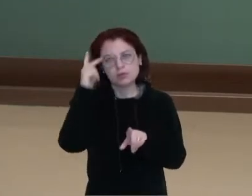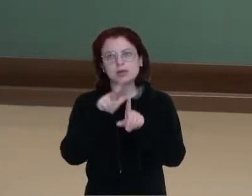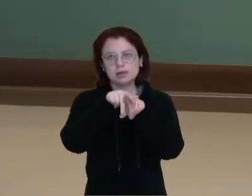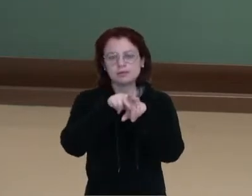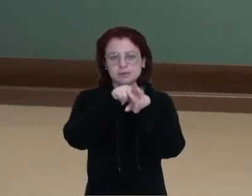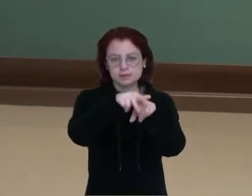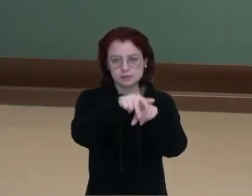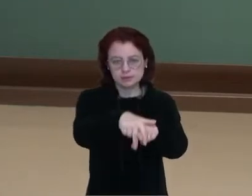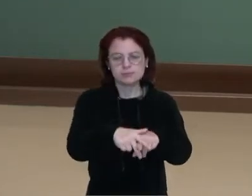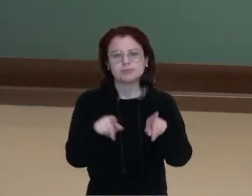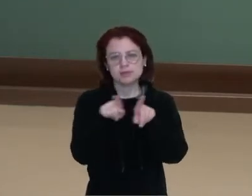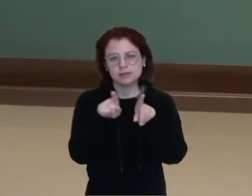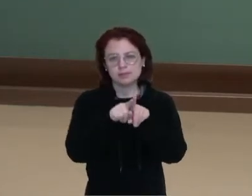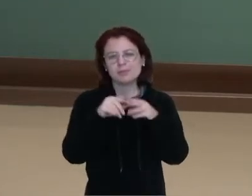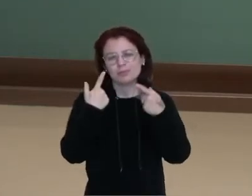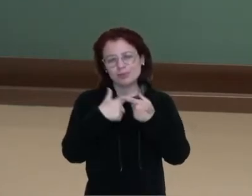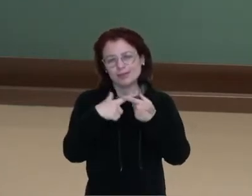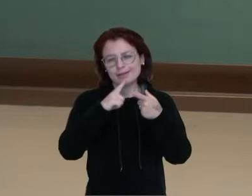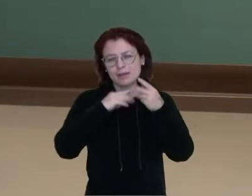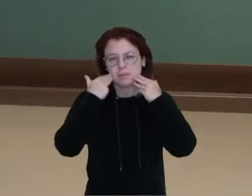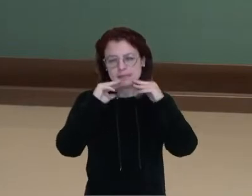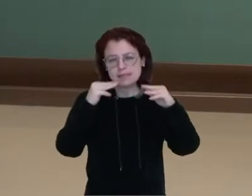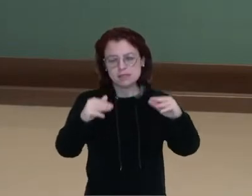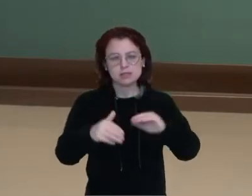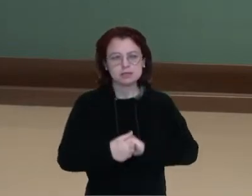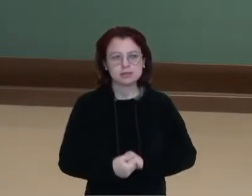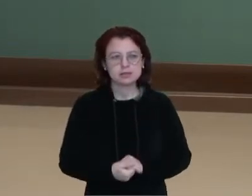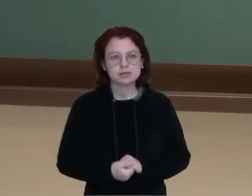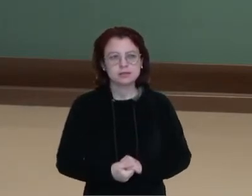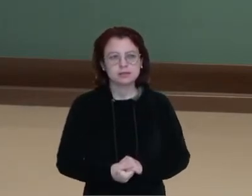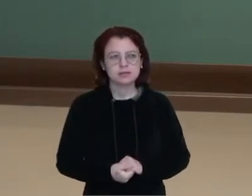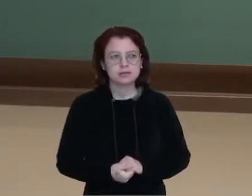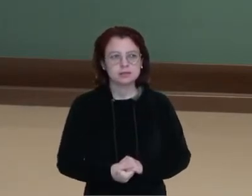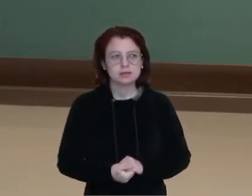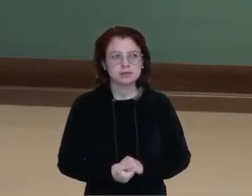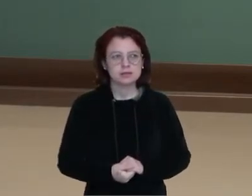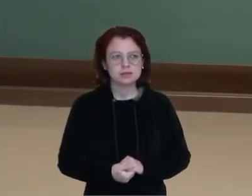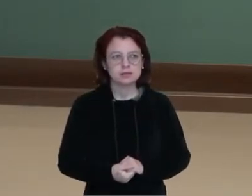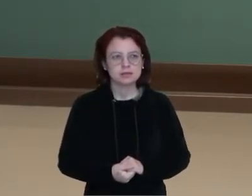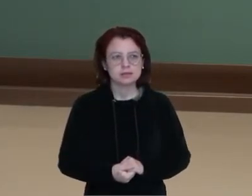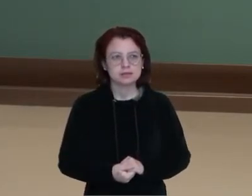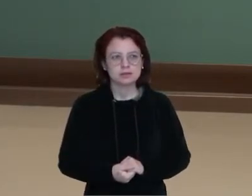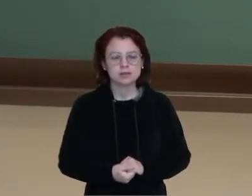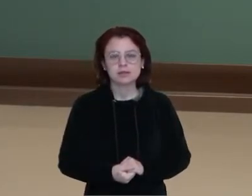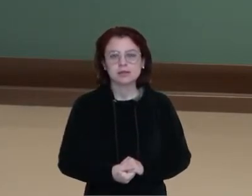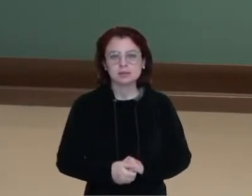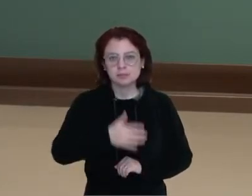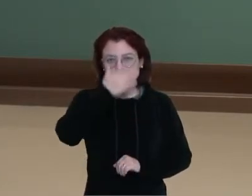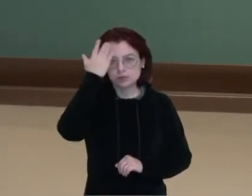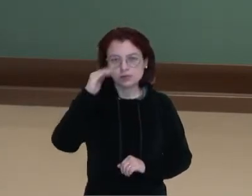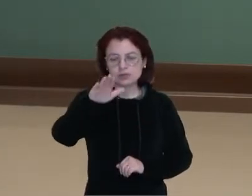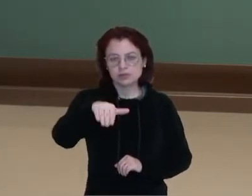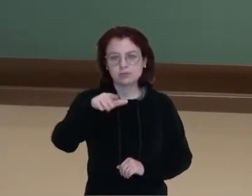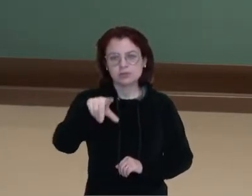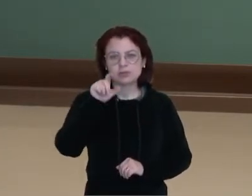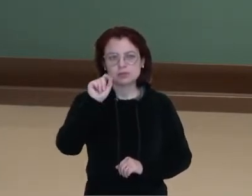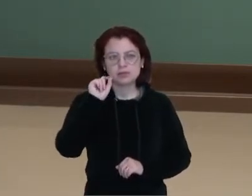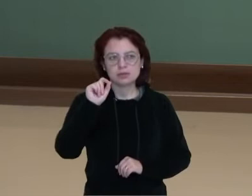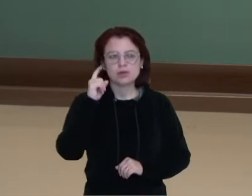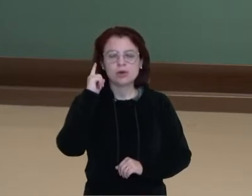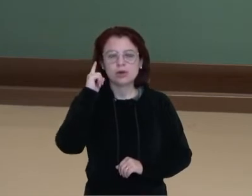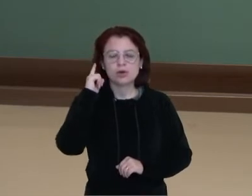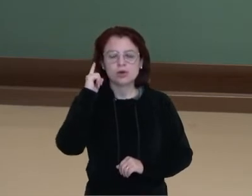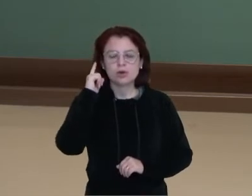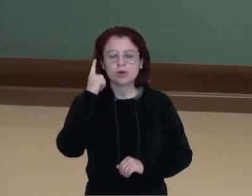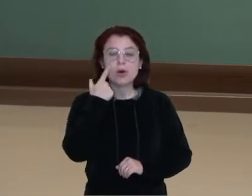sistema de mensageiros. Eles chamavam que eles eram os olhos e ouvidos, daí que surgiu a expressão, inclusive, olhos e ouvidos